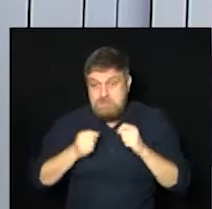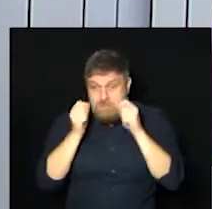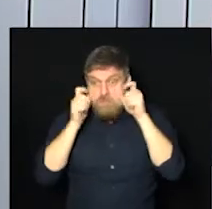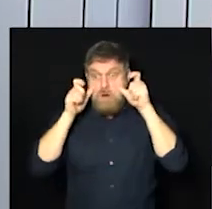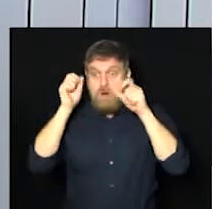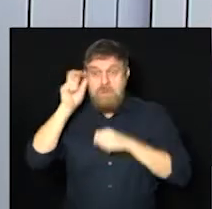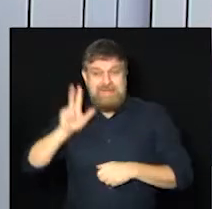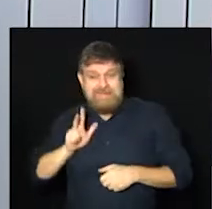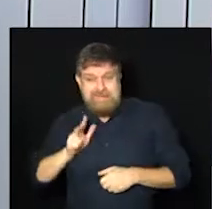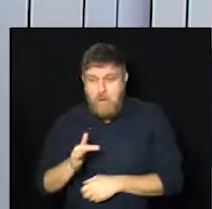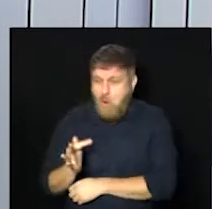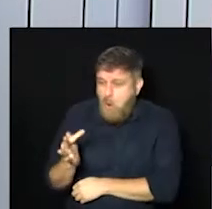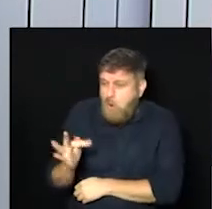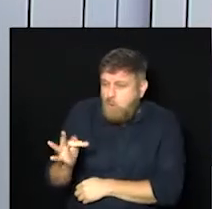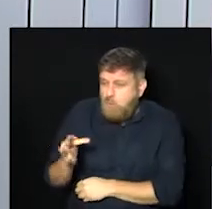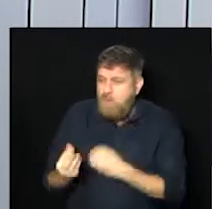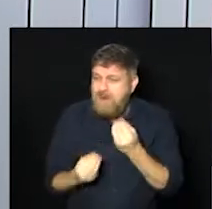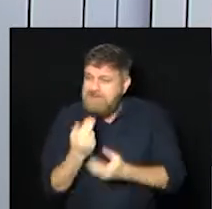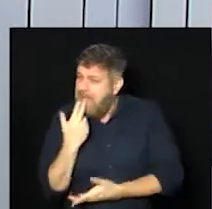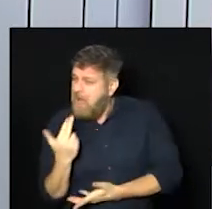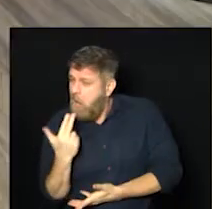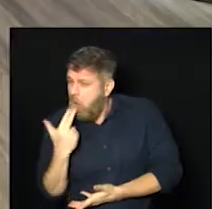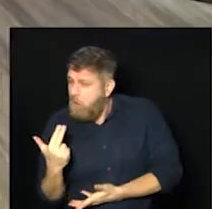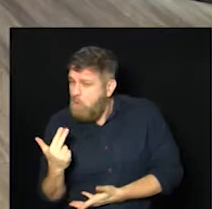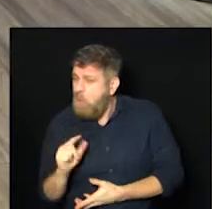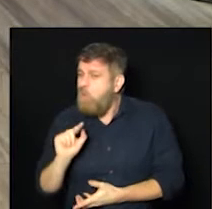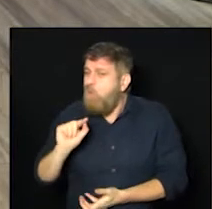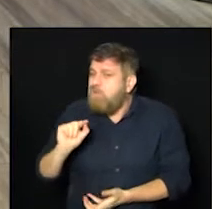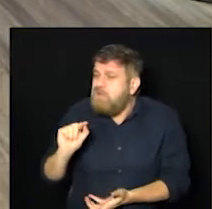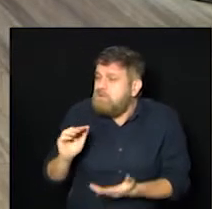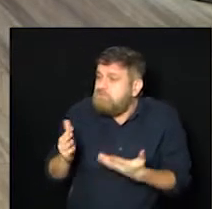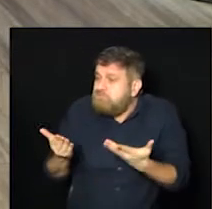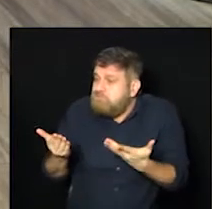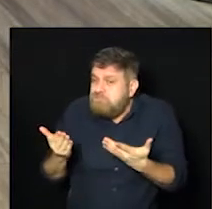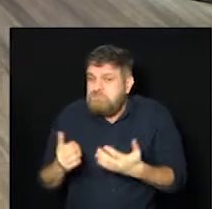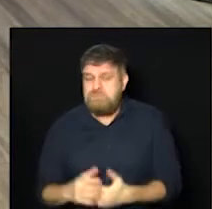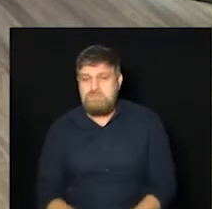ele dói, a cor que ele apresenta?